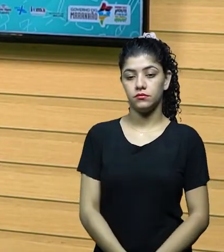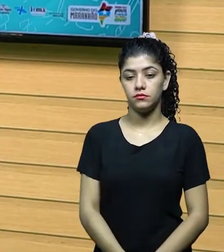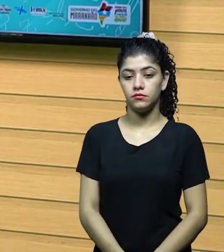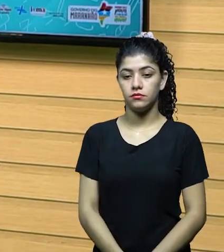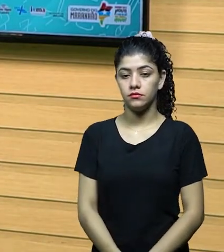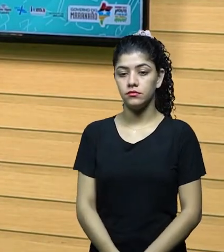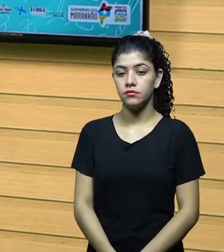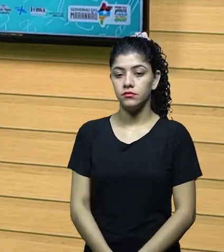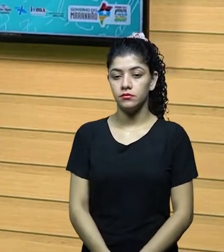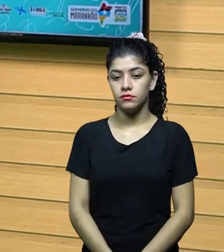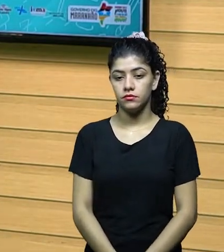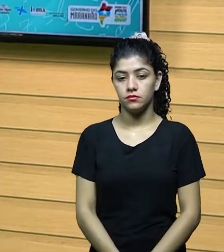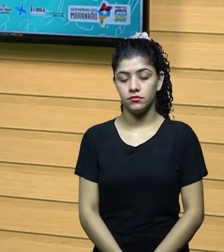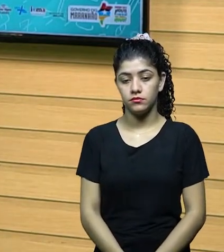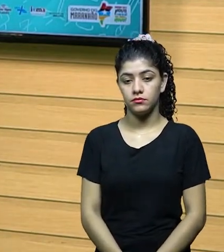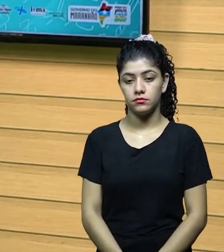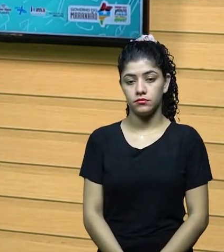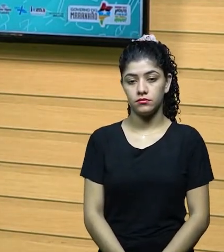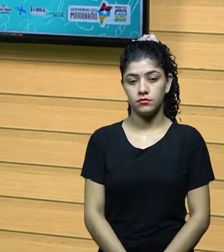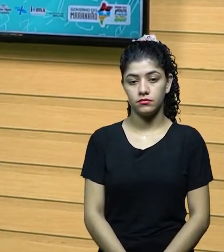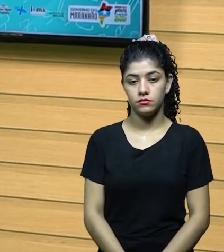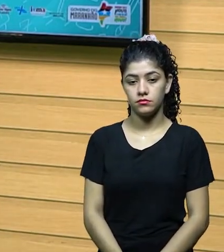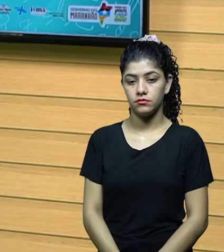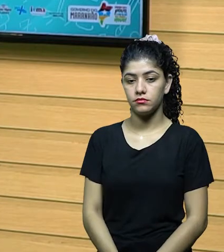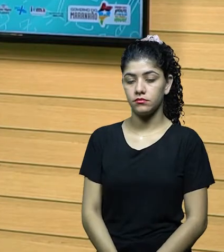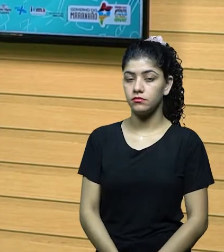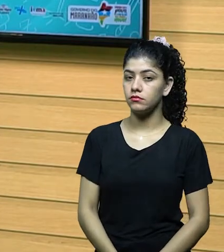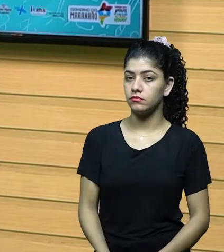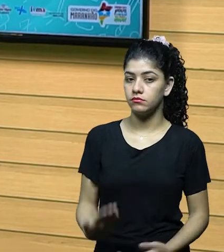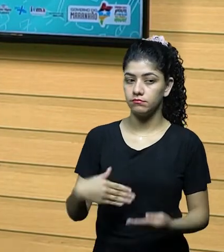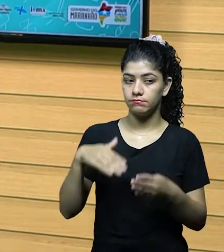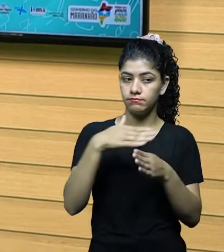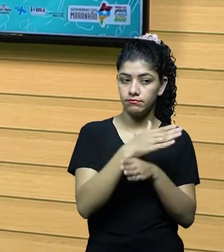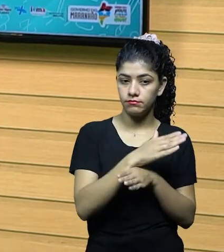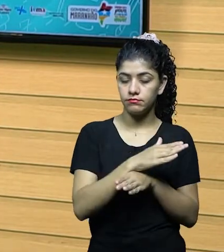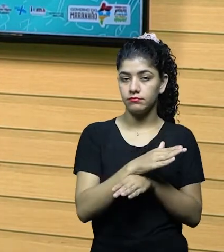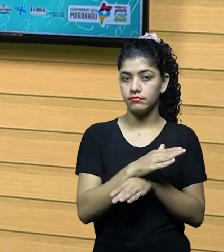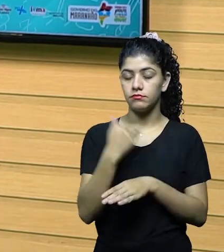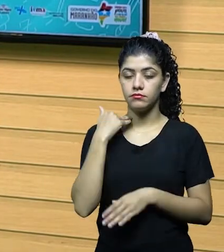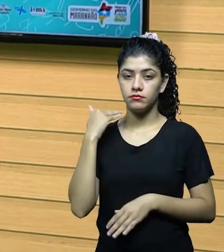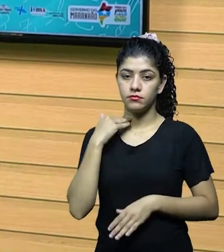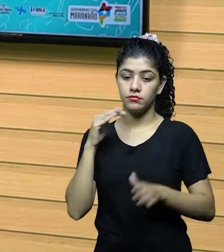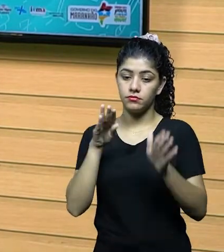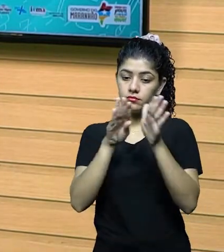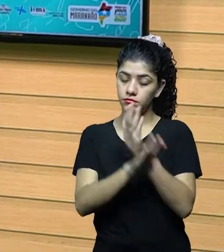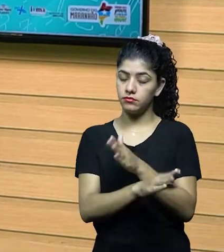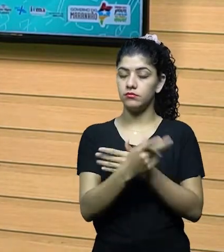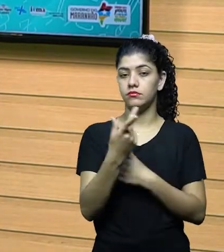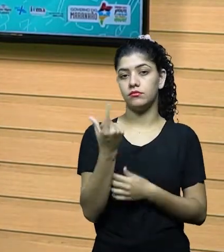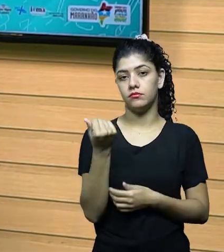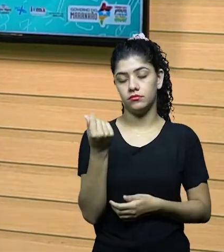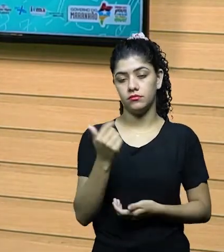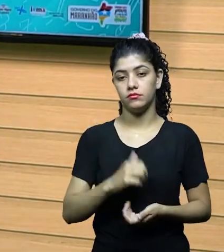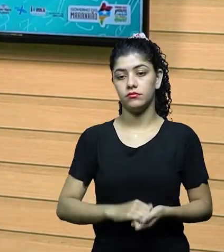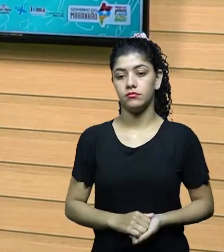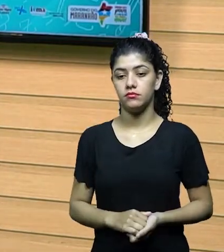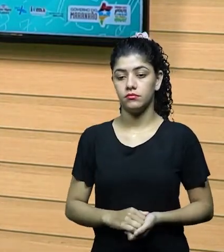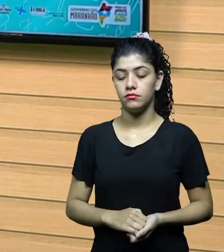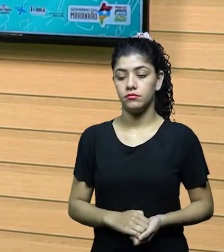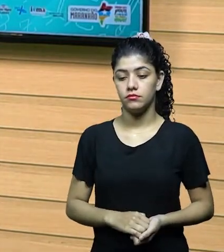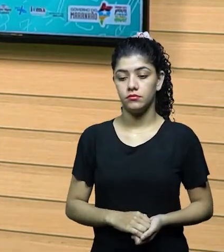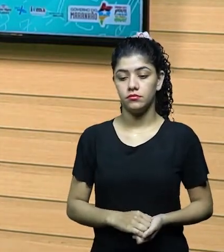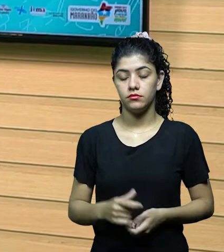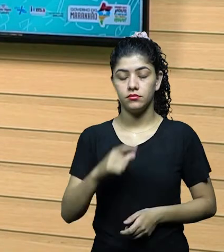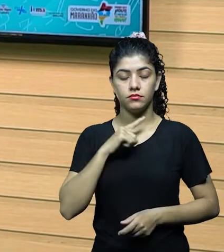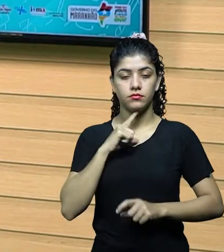devia para ele. Então, quando entrar dinheiro na conta, a primeira coisa que o banco vai fazer é diminuir. O banco vai diminuir o saldo